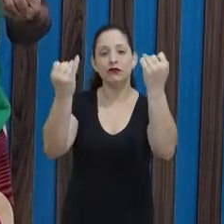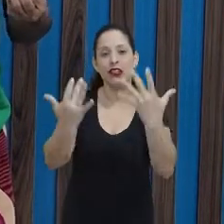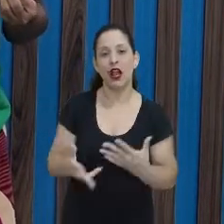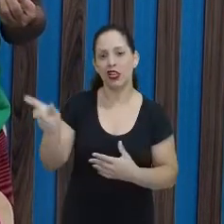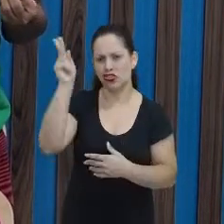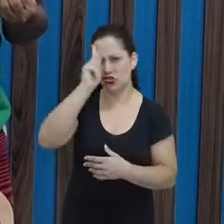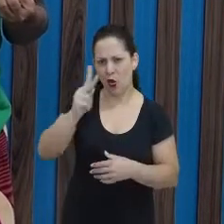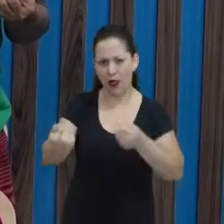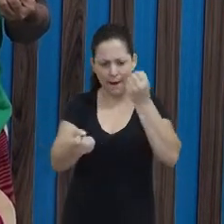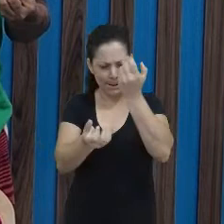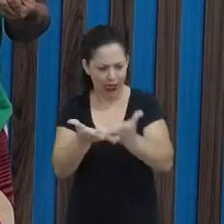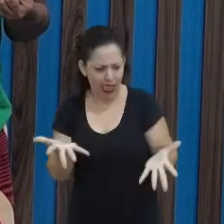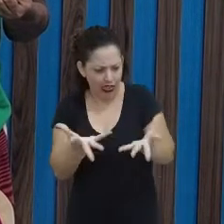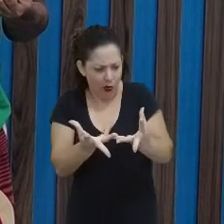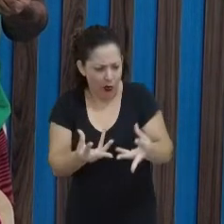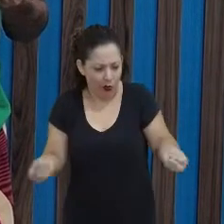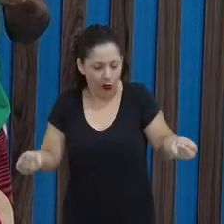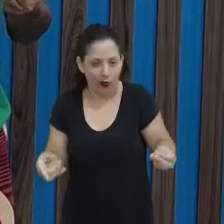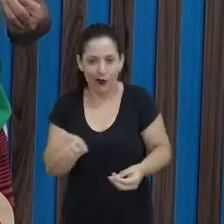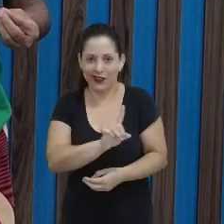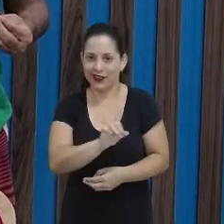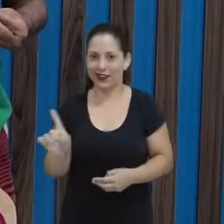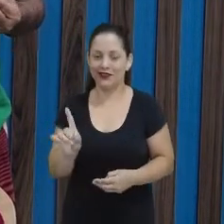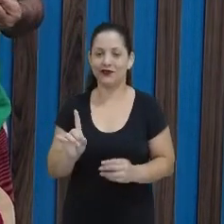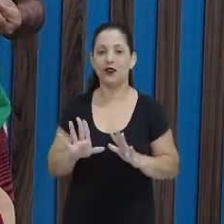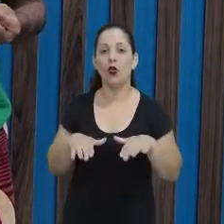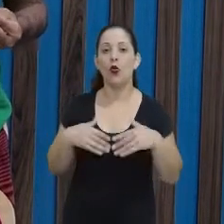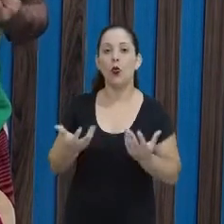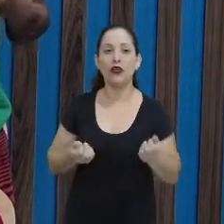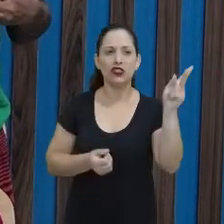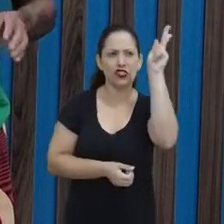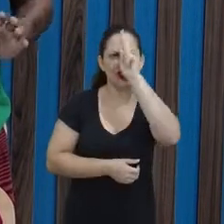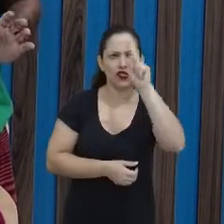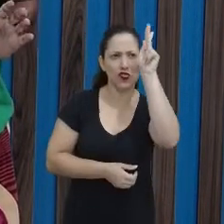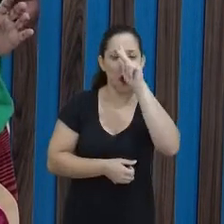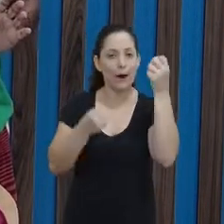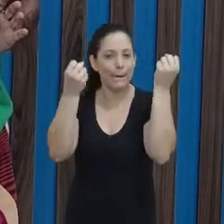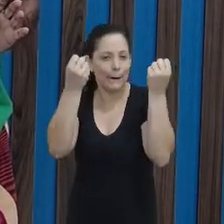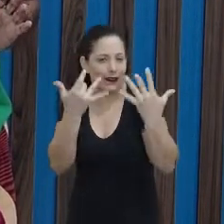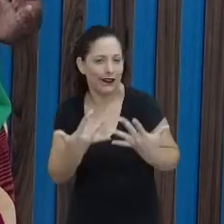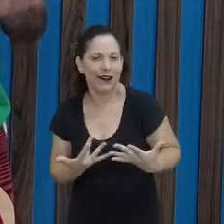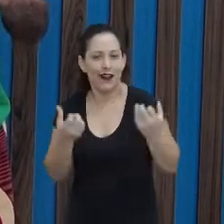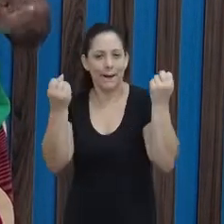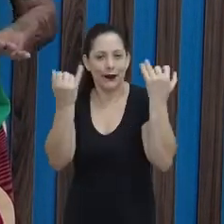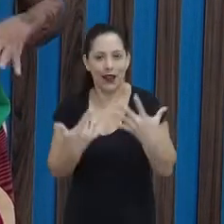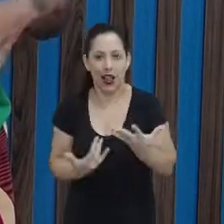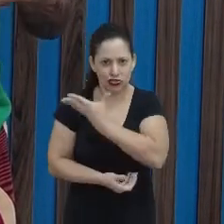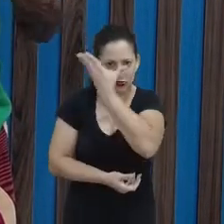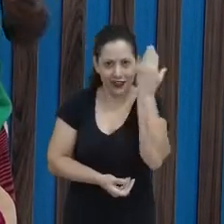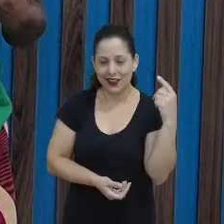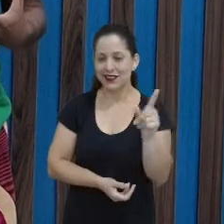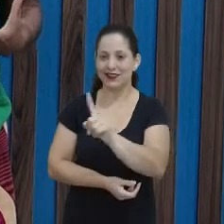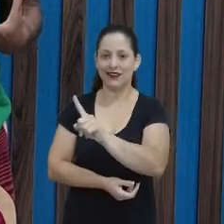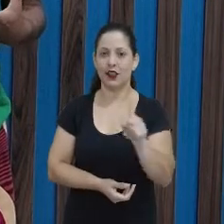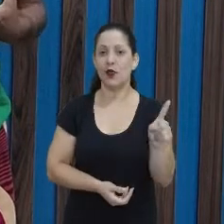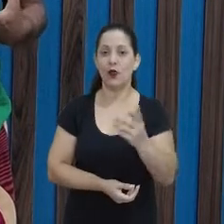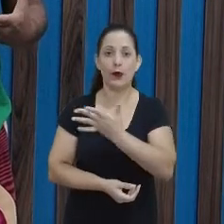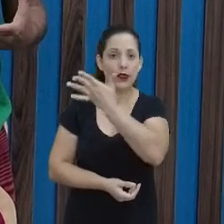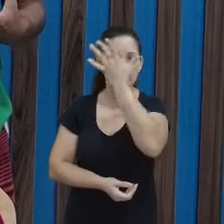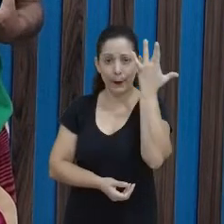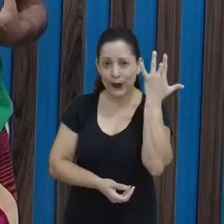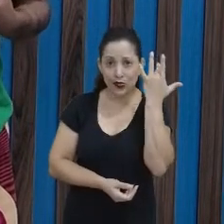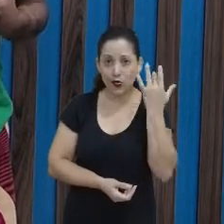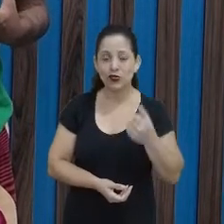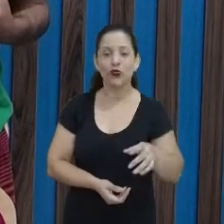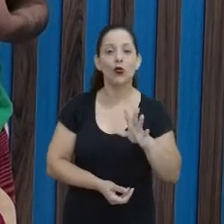não se perde. Quando a gente conta as histórias, elas não ficam esquecidas, porque outras pessoas vão saber. Então,